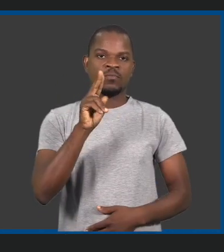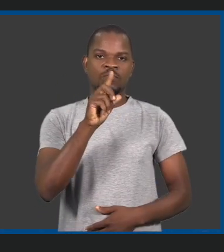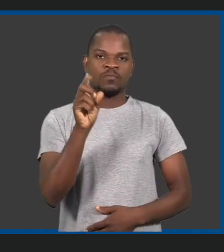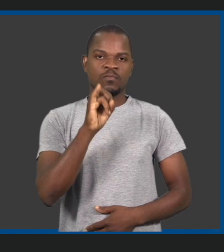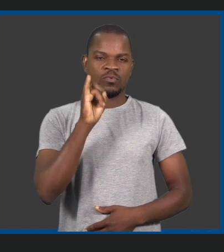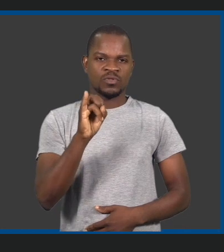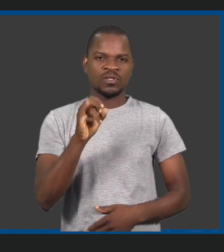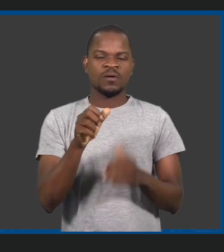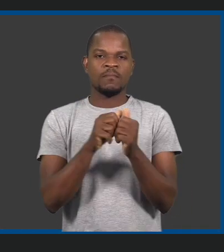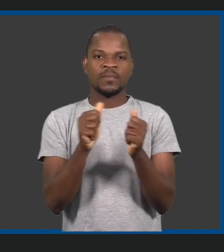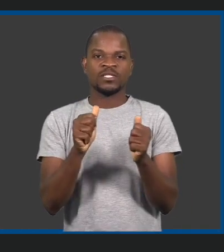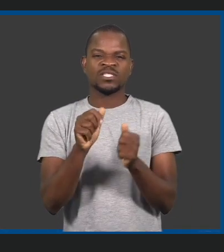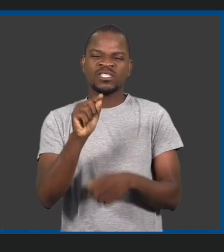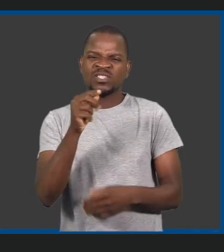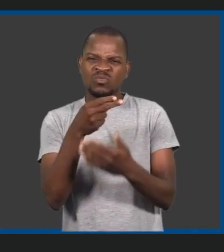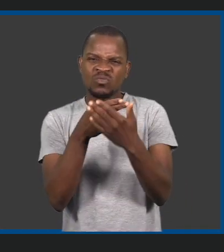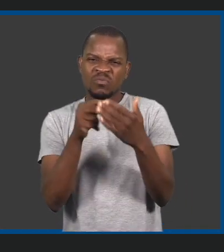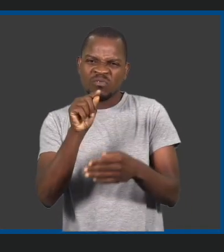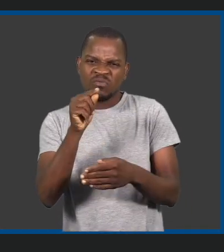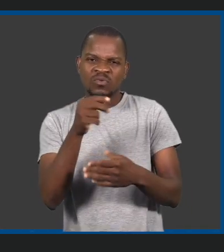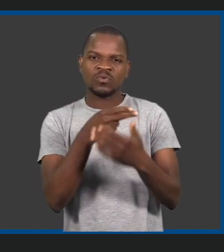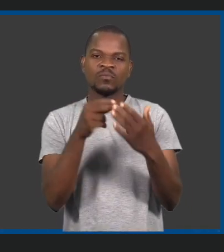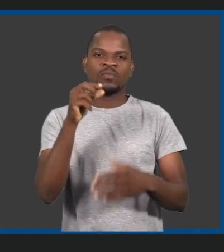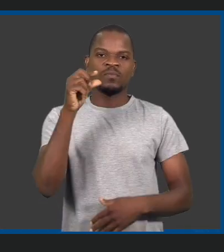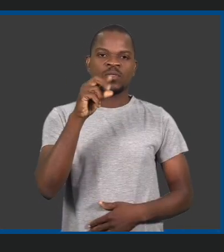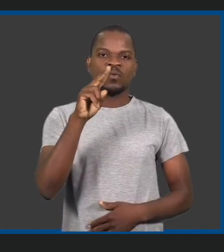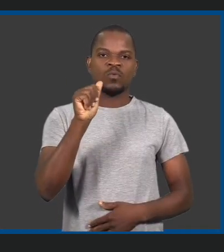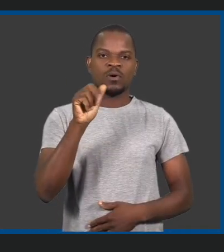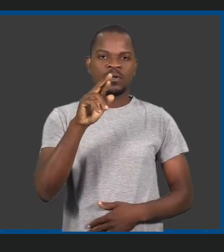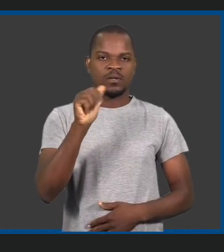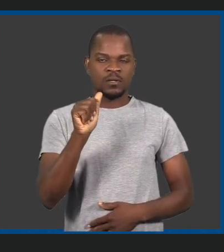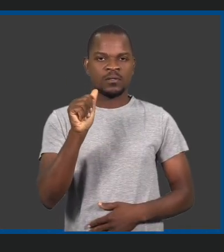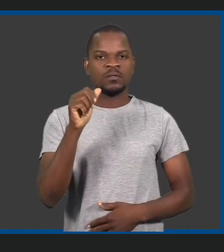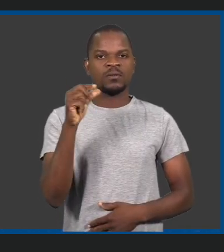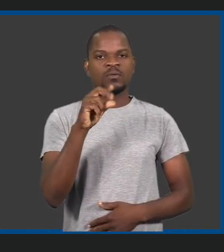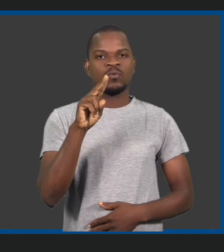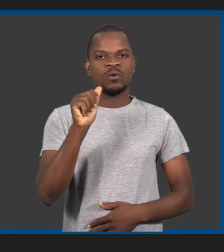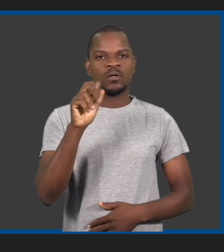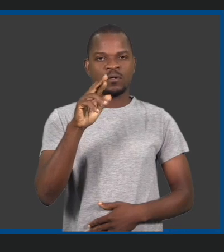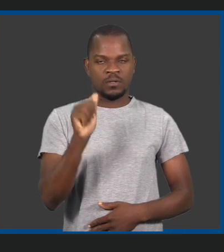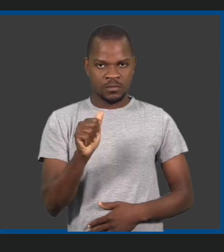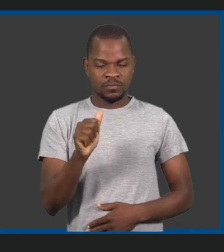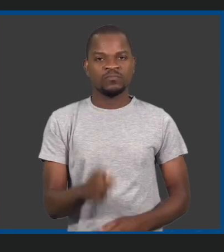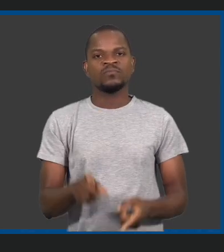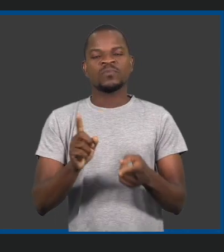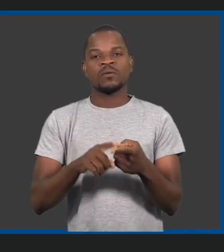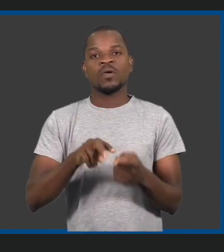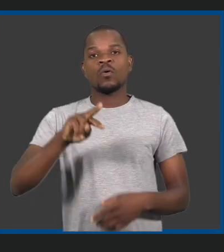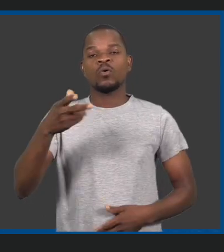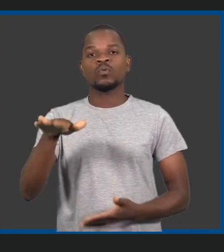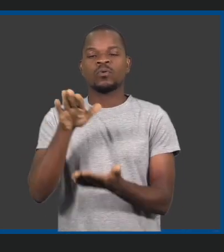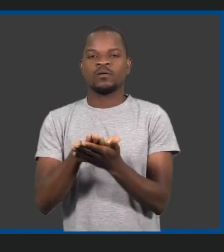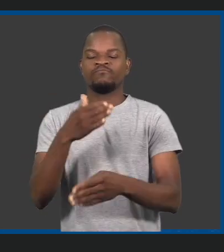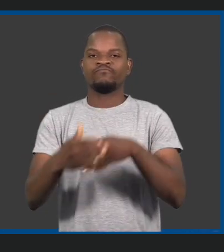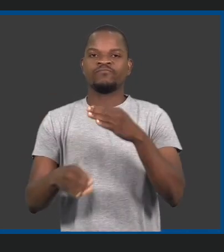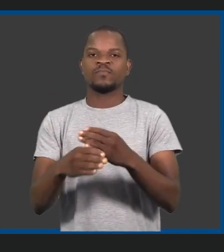distrito de Nhamatanda, divididas nos centros de assentamento de Dendja, Tica, Cura. Você